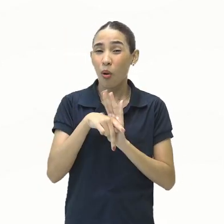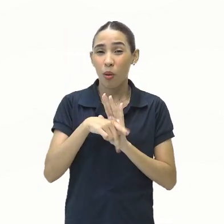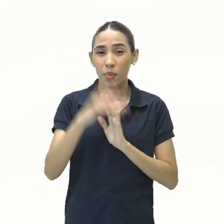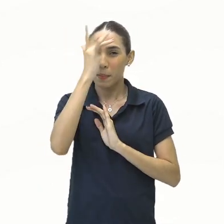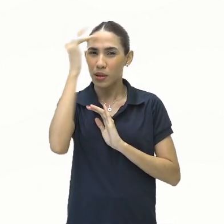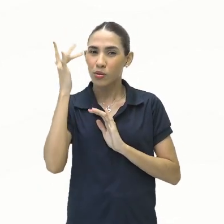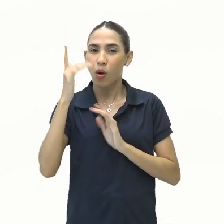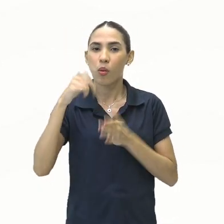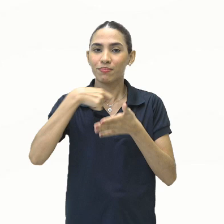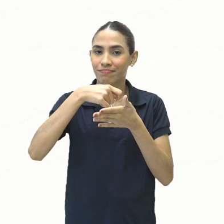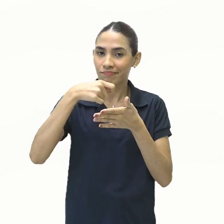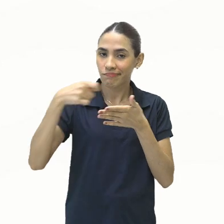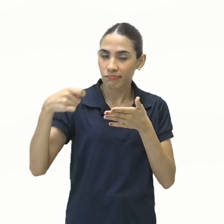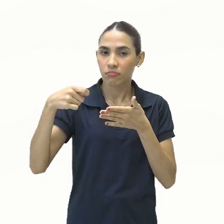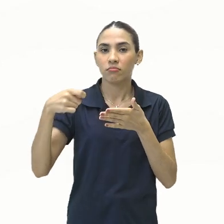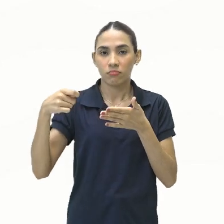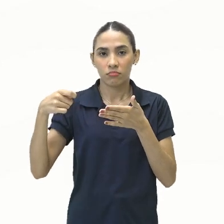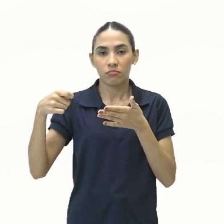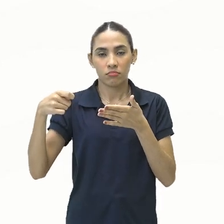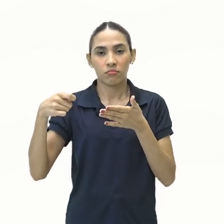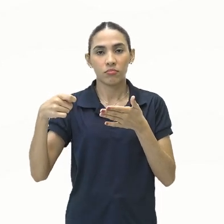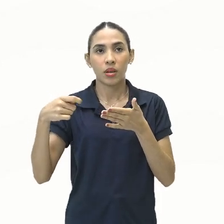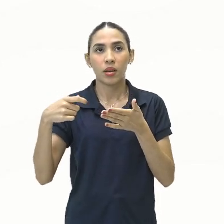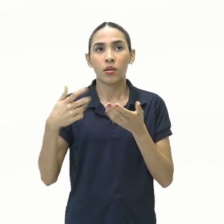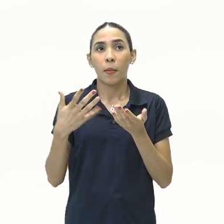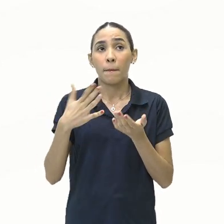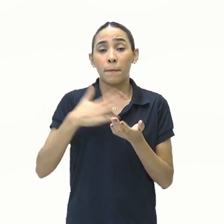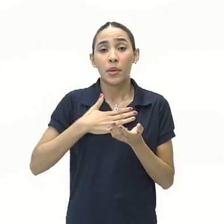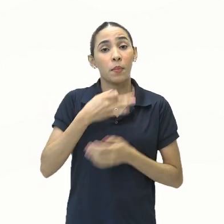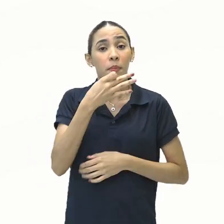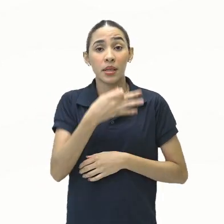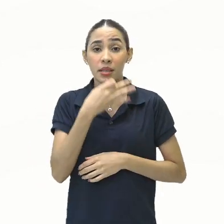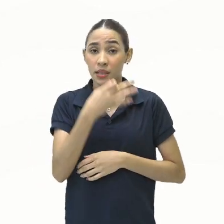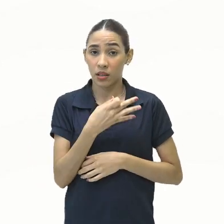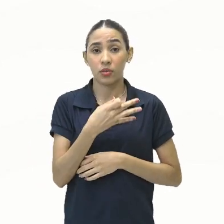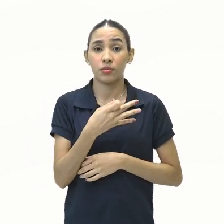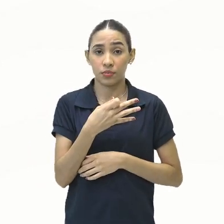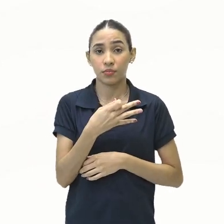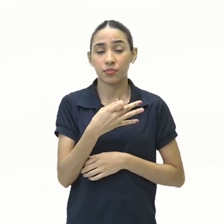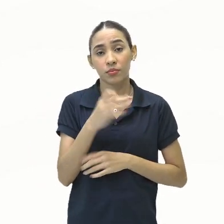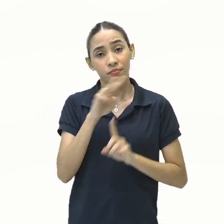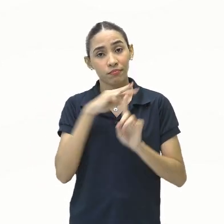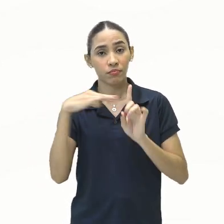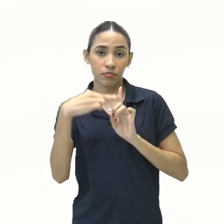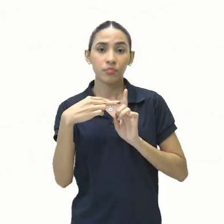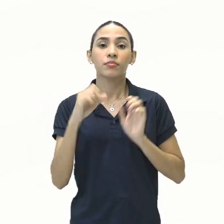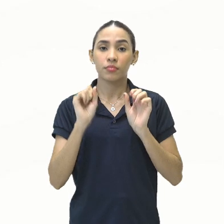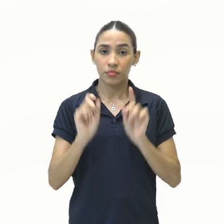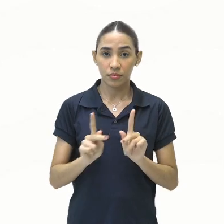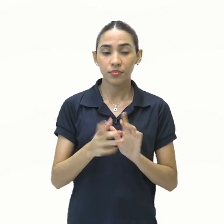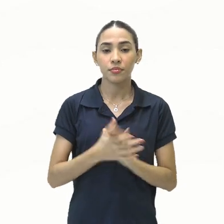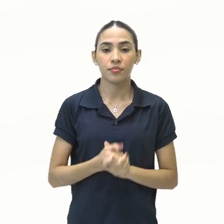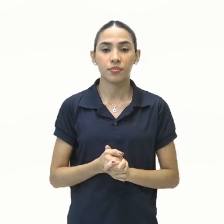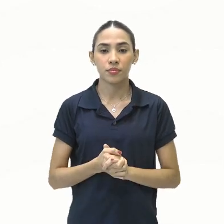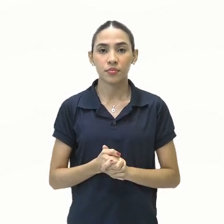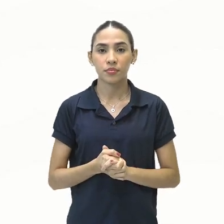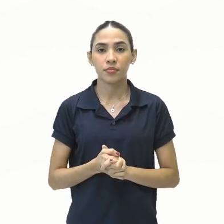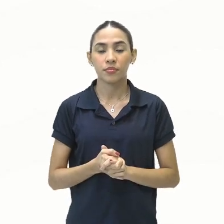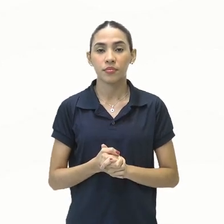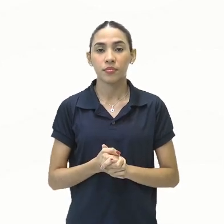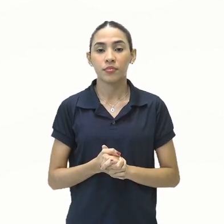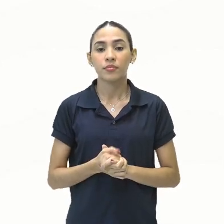autor, né? O meu posicionamento ali, né? A minha opinião